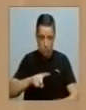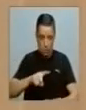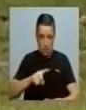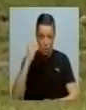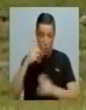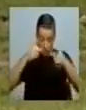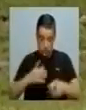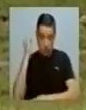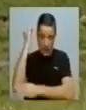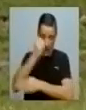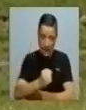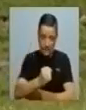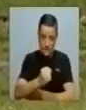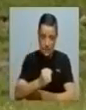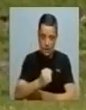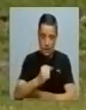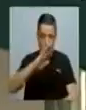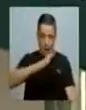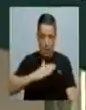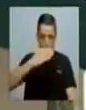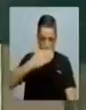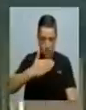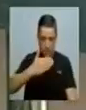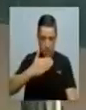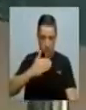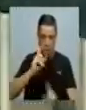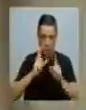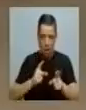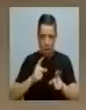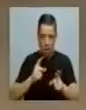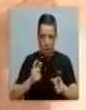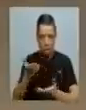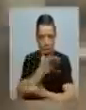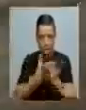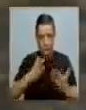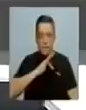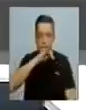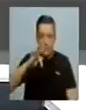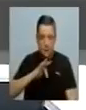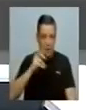crime, em comum uma prioridade: restabelecer os laços familiares.